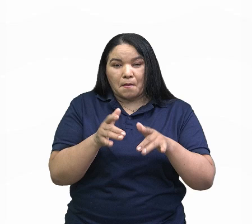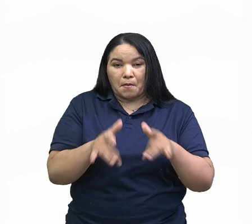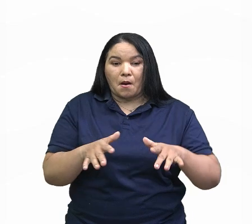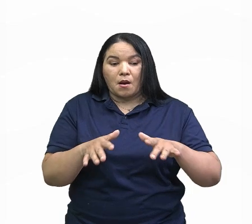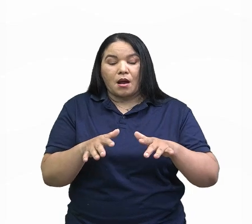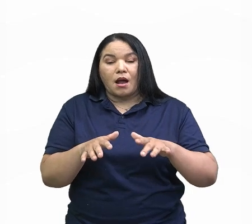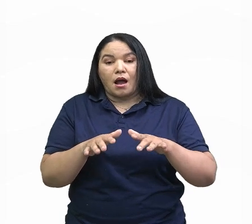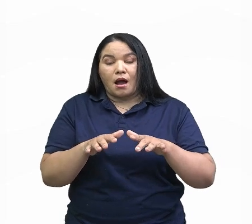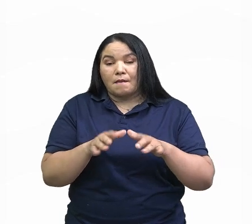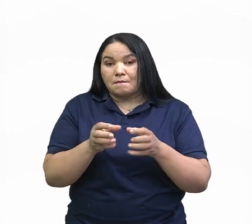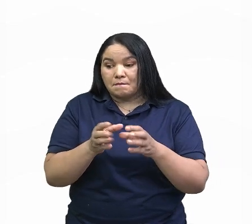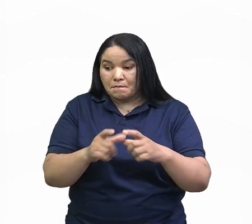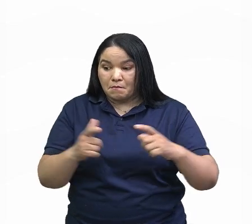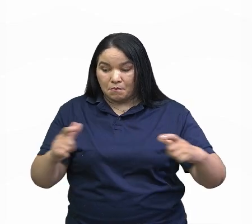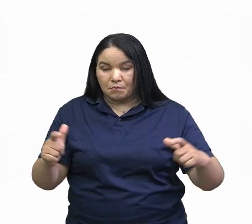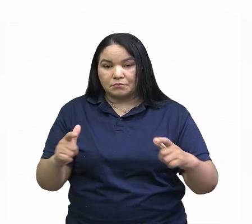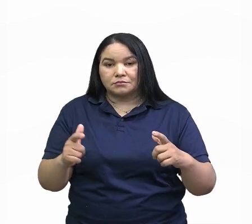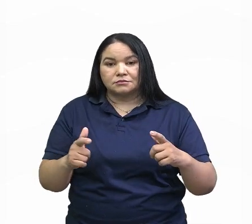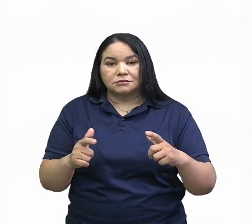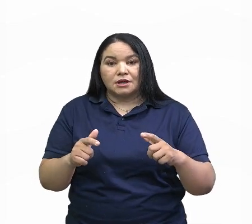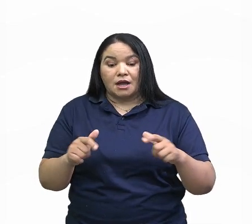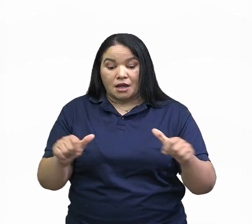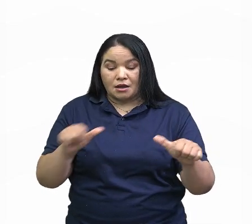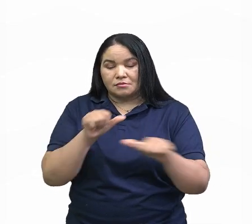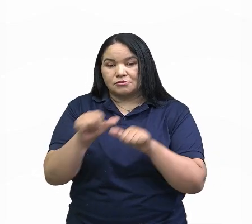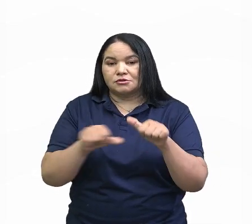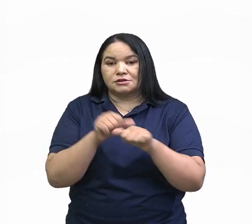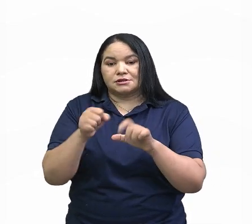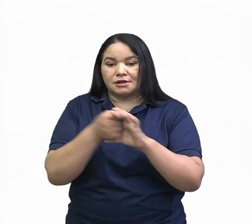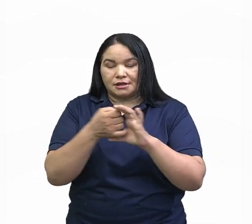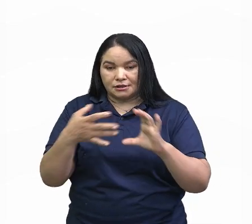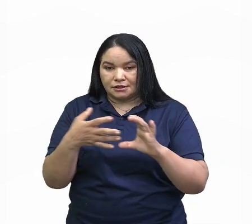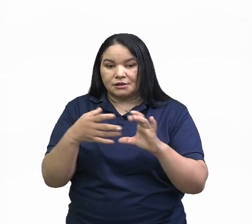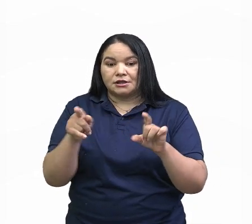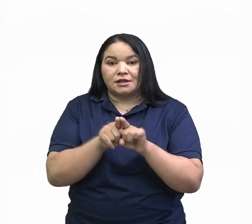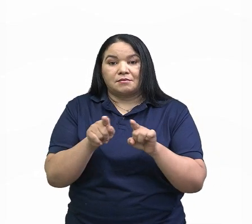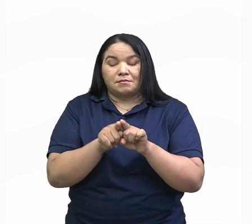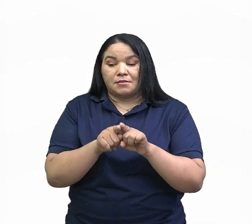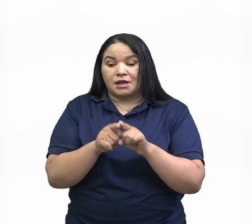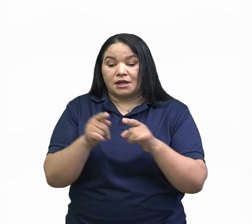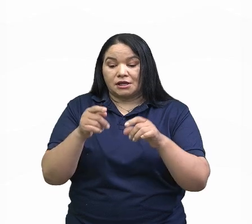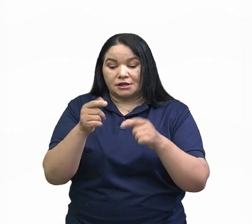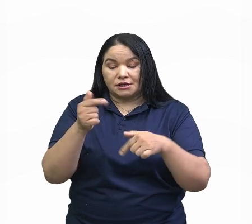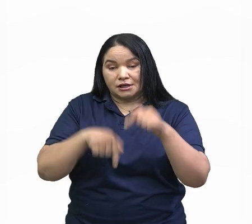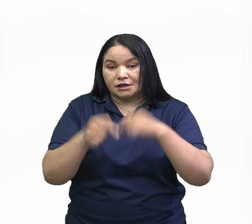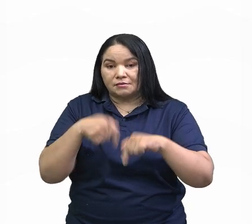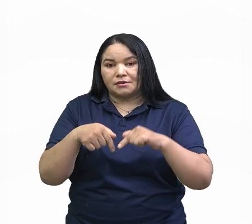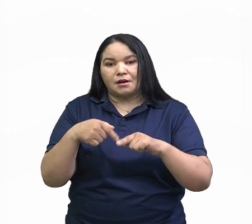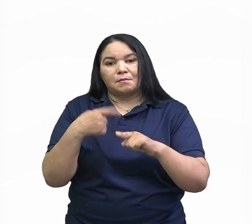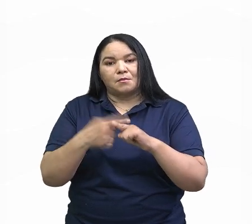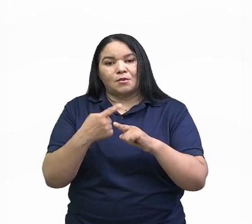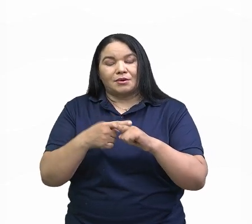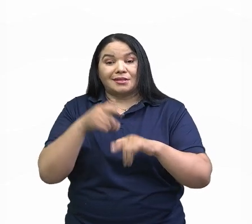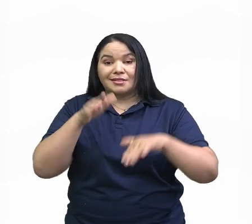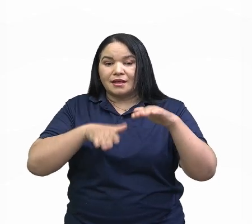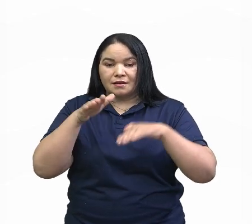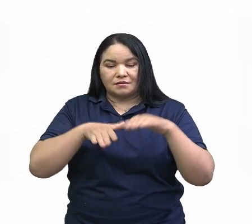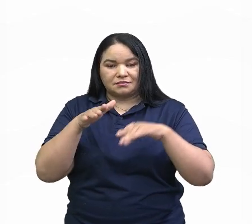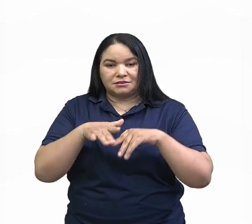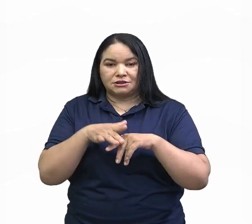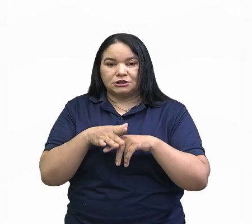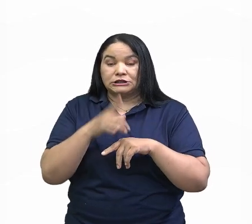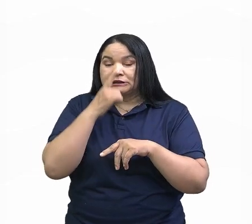ali a gente tem uma alteração na sua característica física e também química, dependendo de qual lixo foi lançado naquela